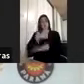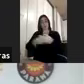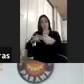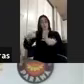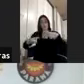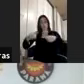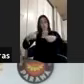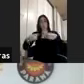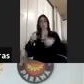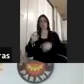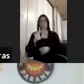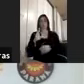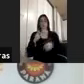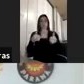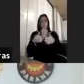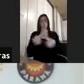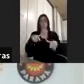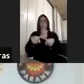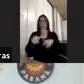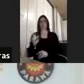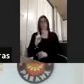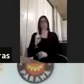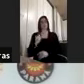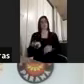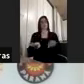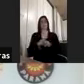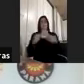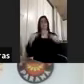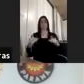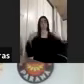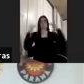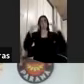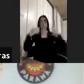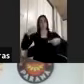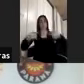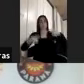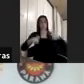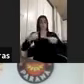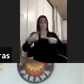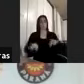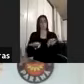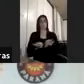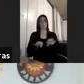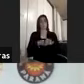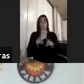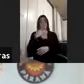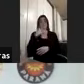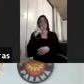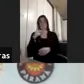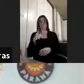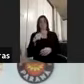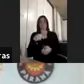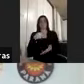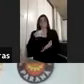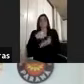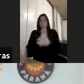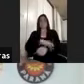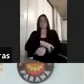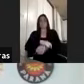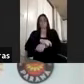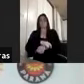dos trabalhadores, mas também das autoridades. E ele está com muita propriedade, né, porque é deputado há muito